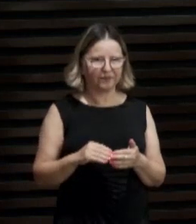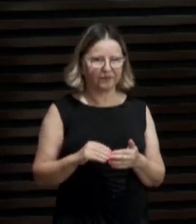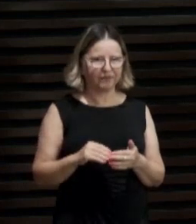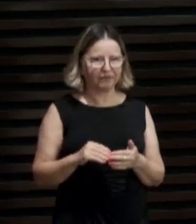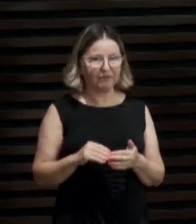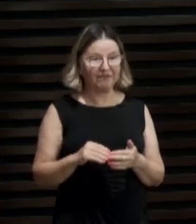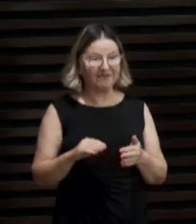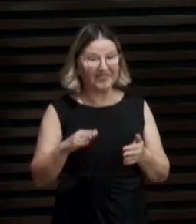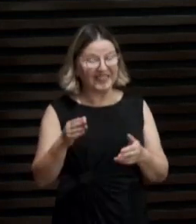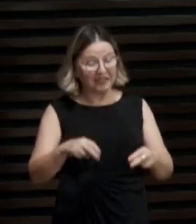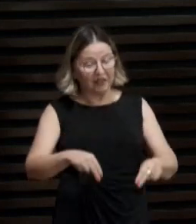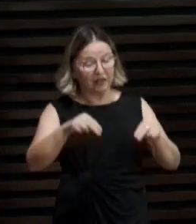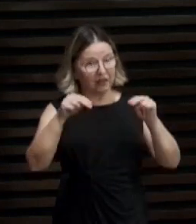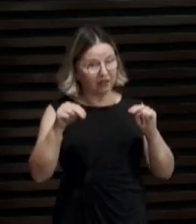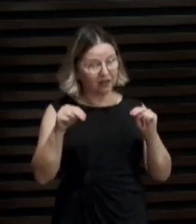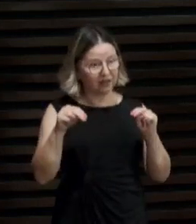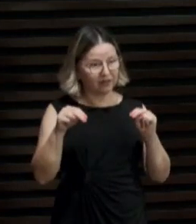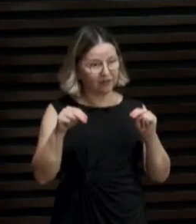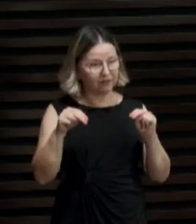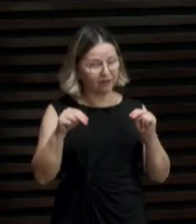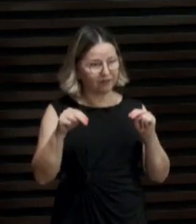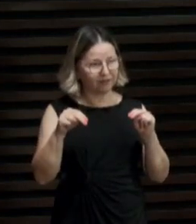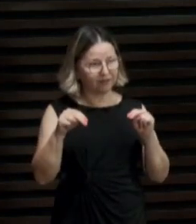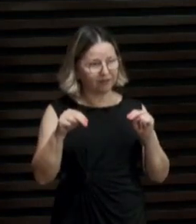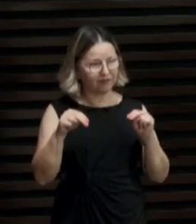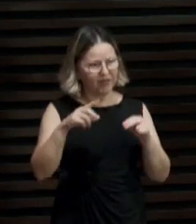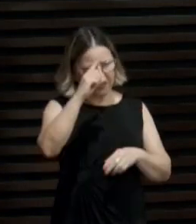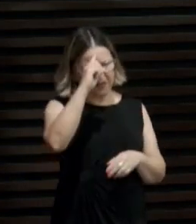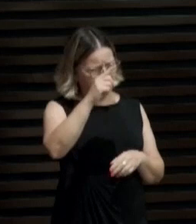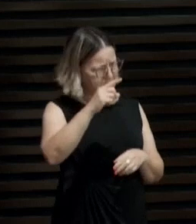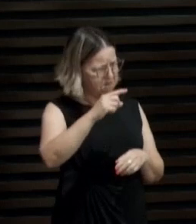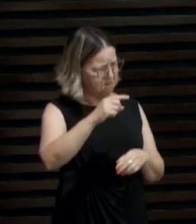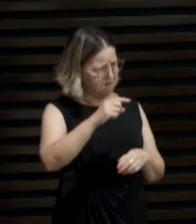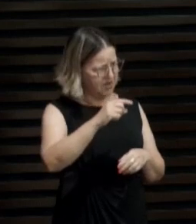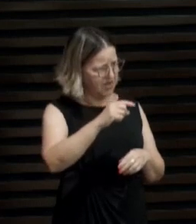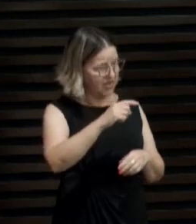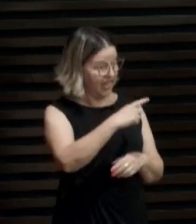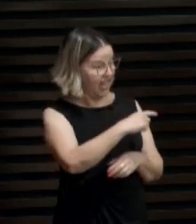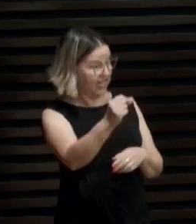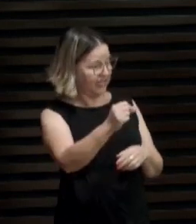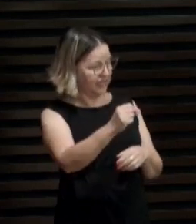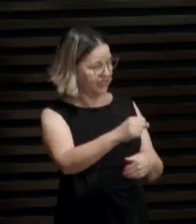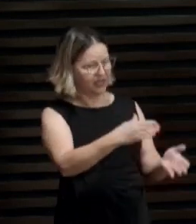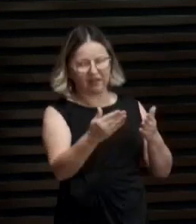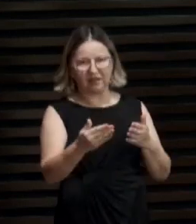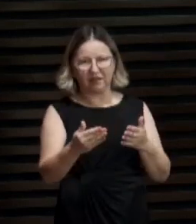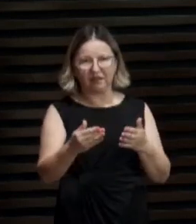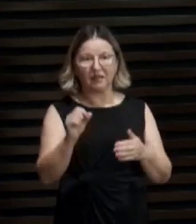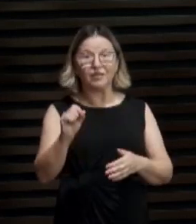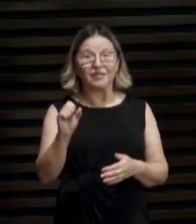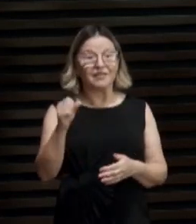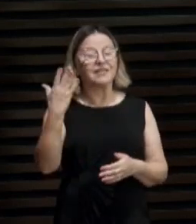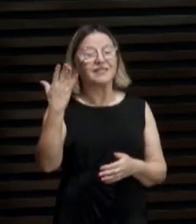E aí então Nabucodonosor manda que eles saiam de lá, e uma coisa impressionante